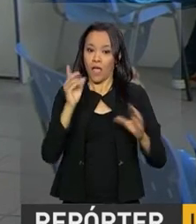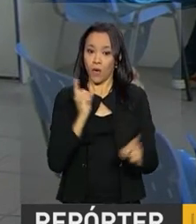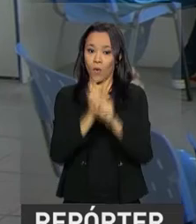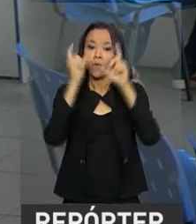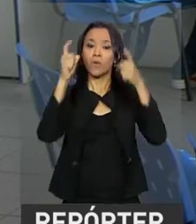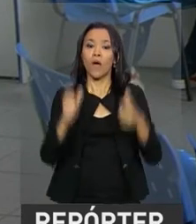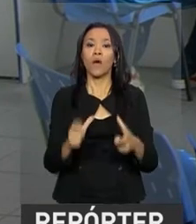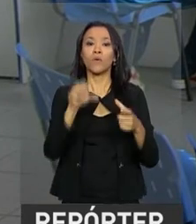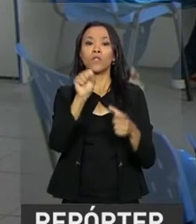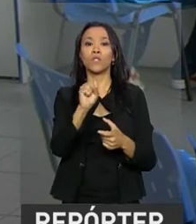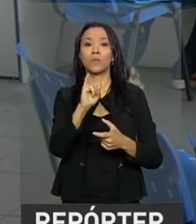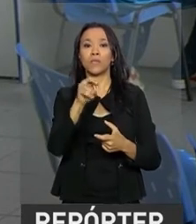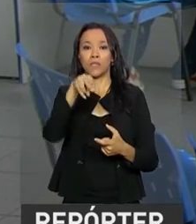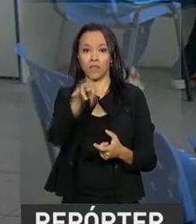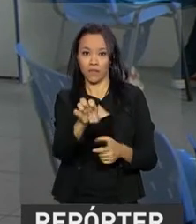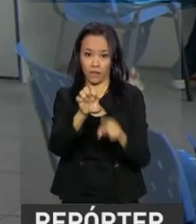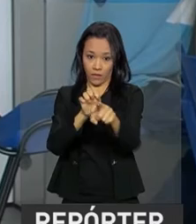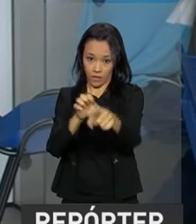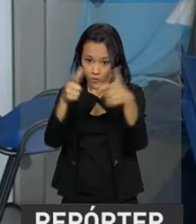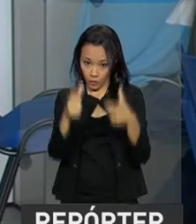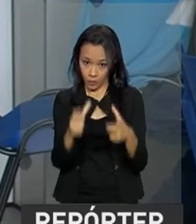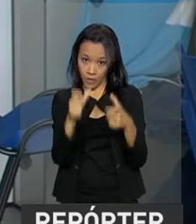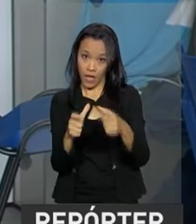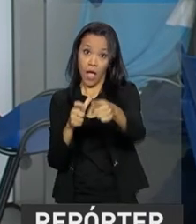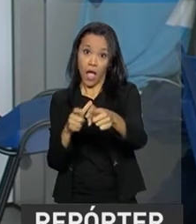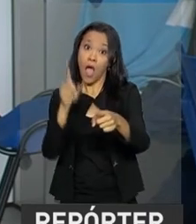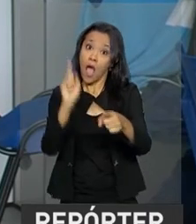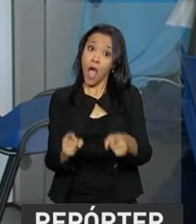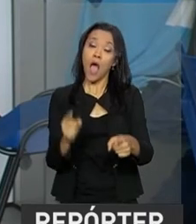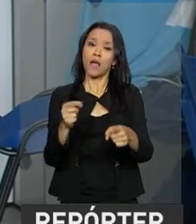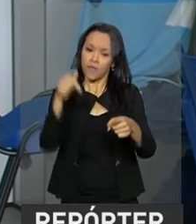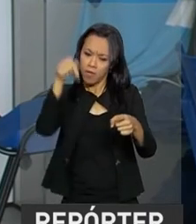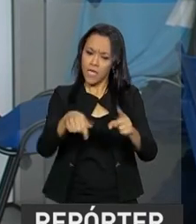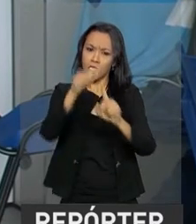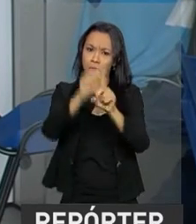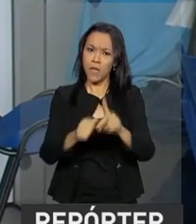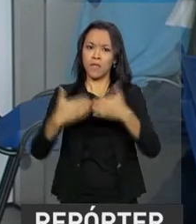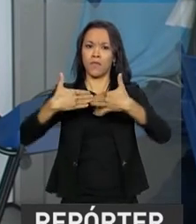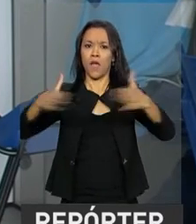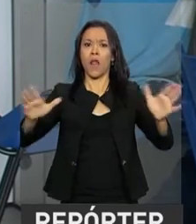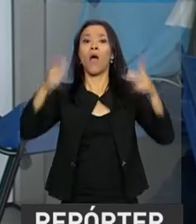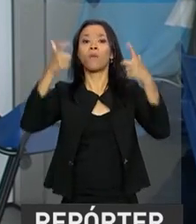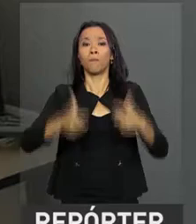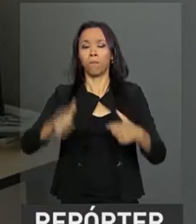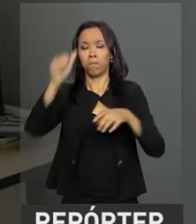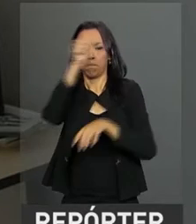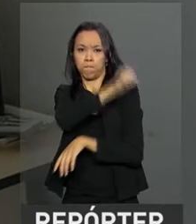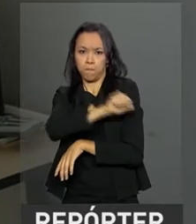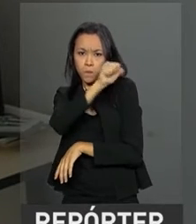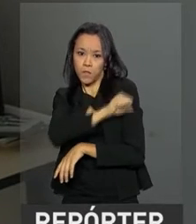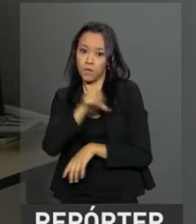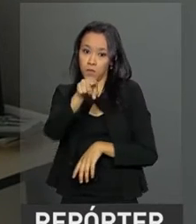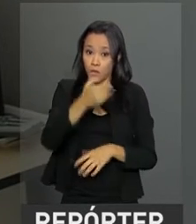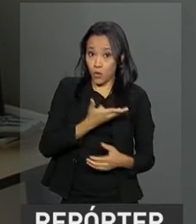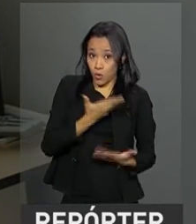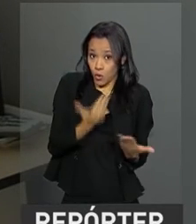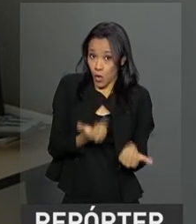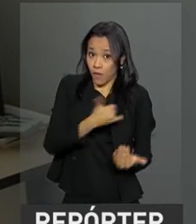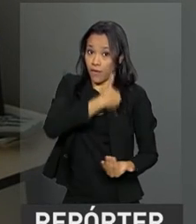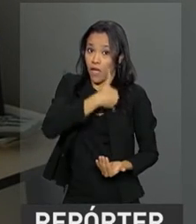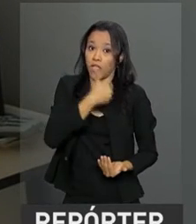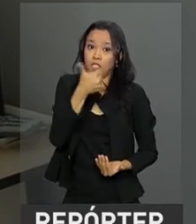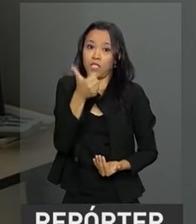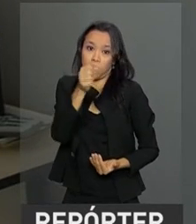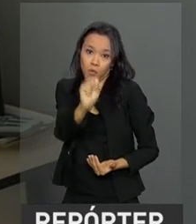sistema nacional de emprego o sine reinaugurada este mês no centro do rio de janeiro que o jovem de 18 anos